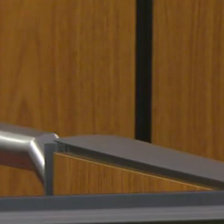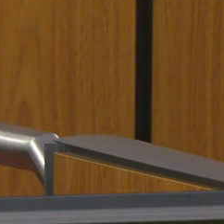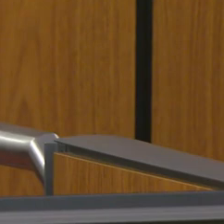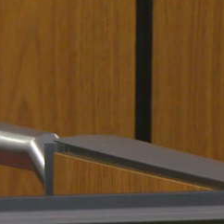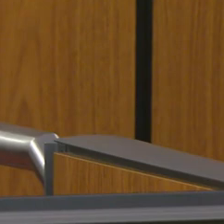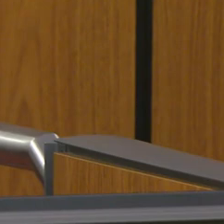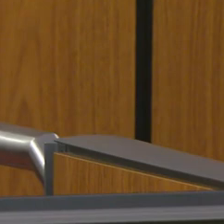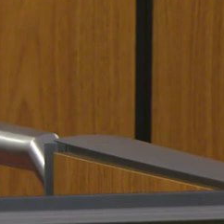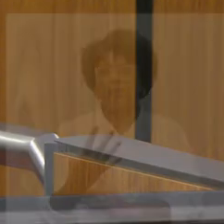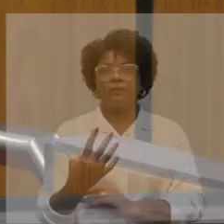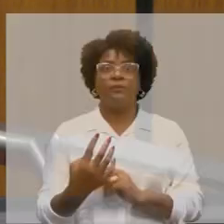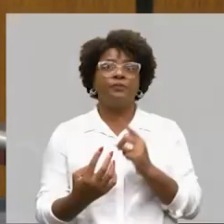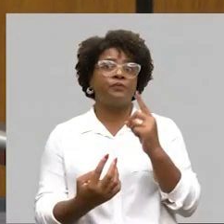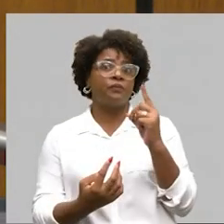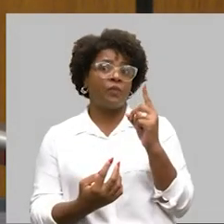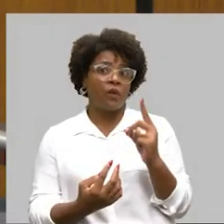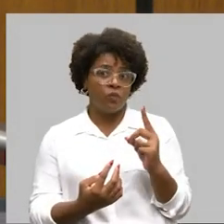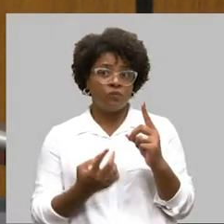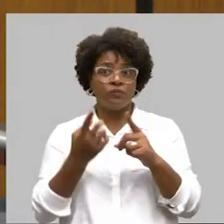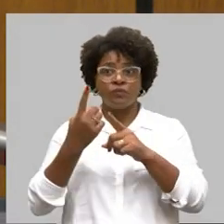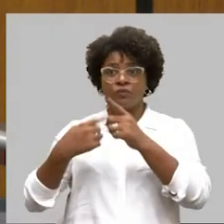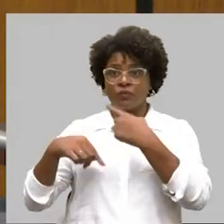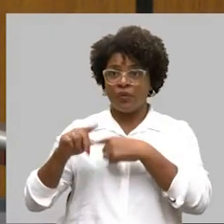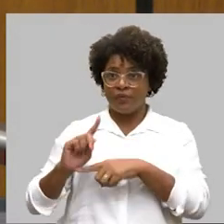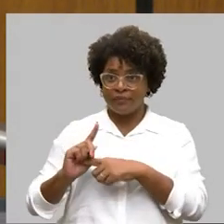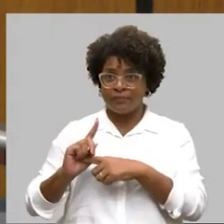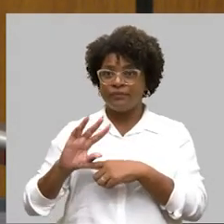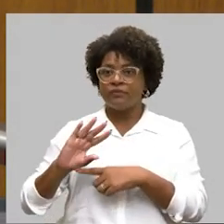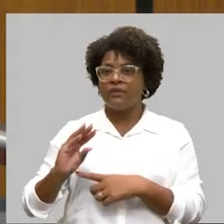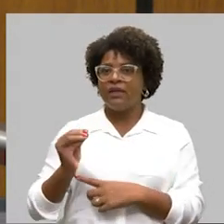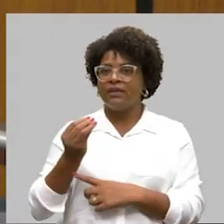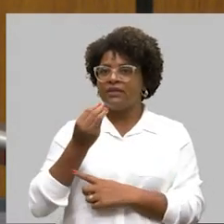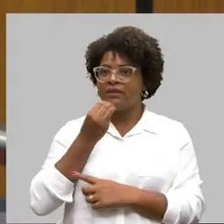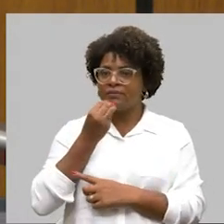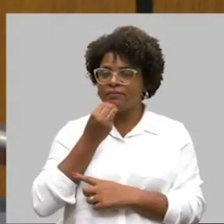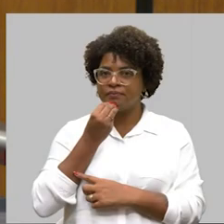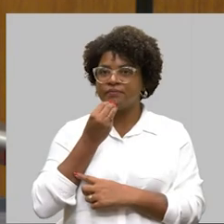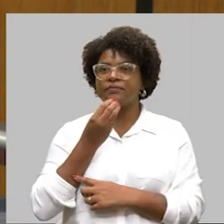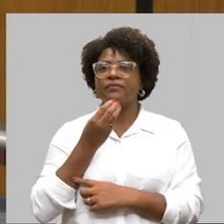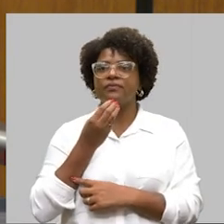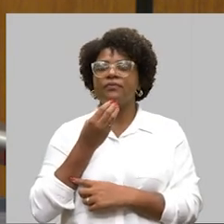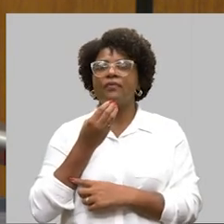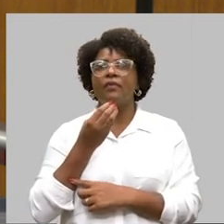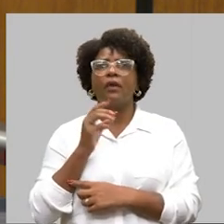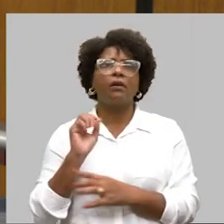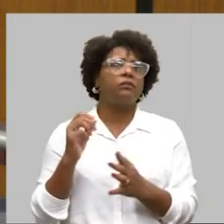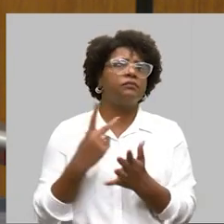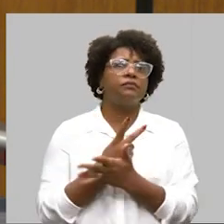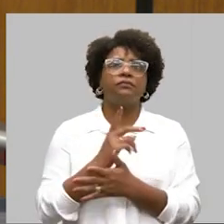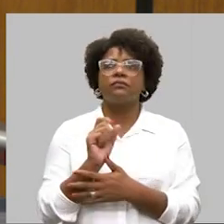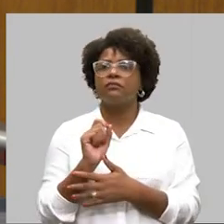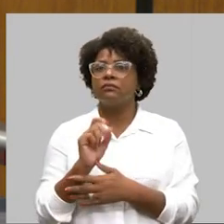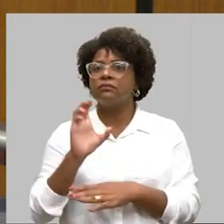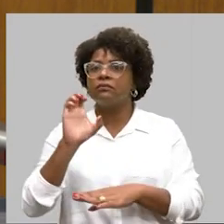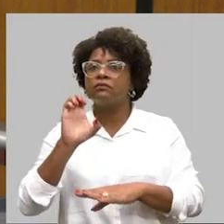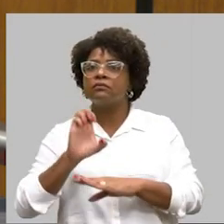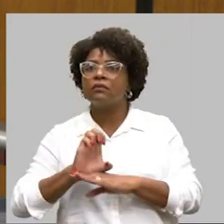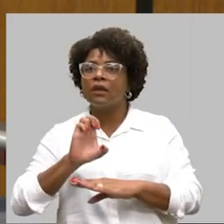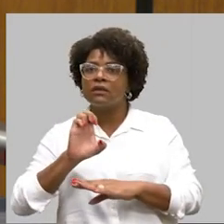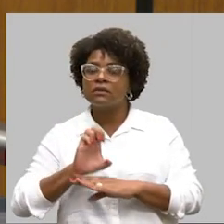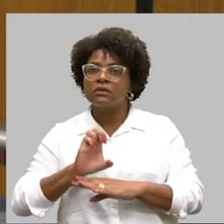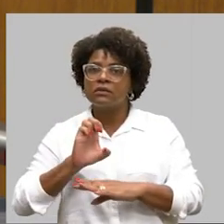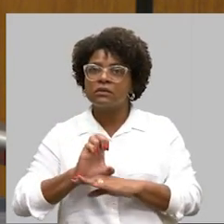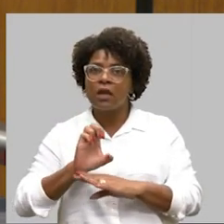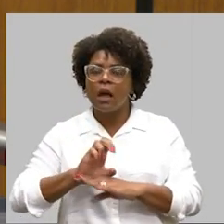dos avanços que naquela oportunidade nós conquistamos foi o estado em